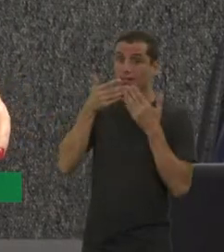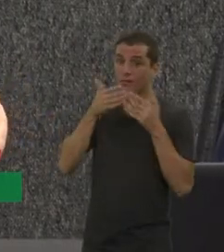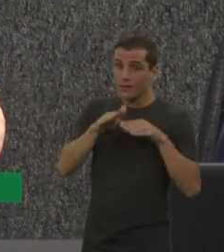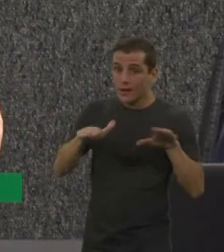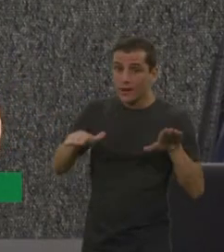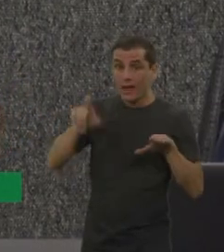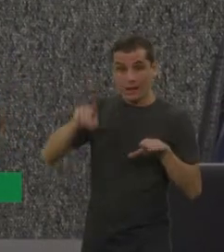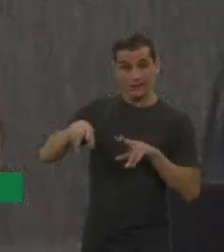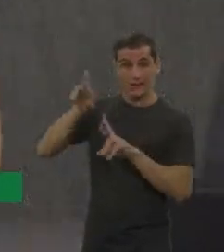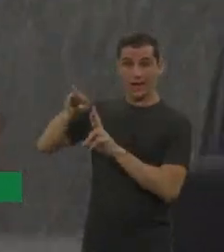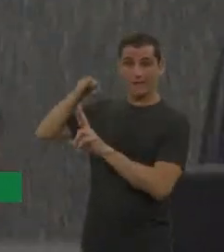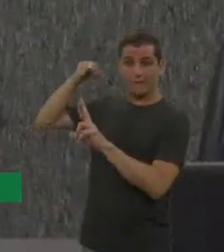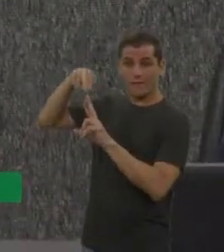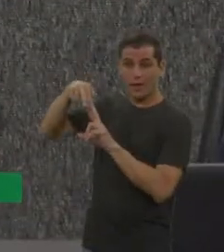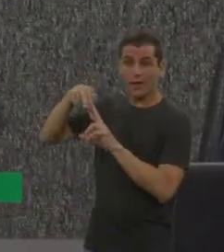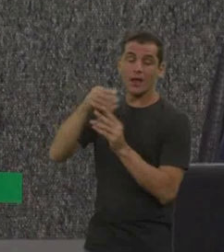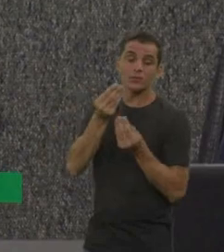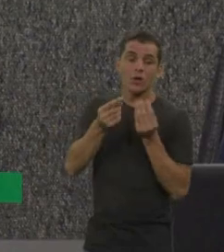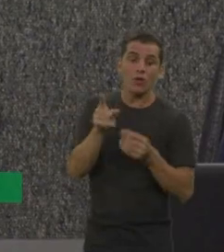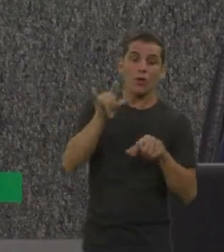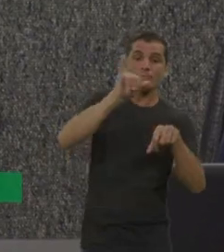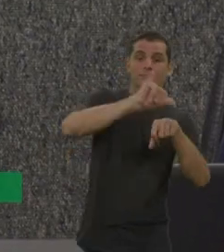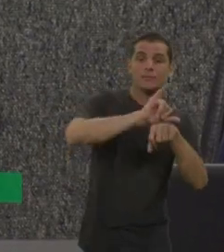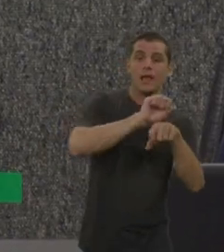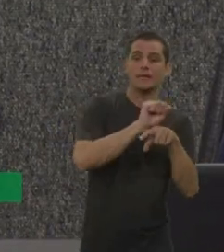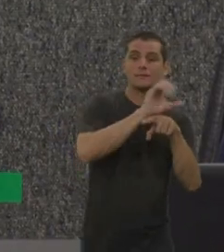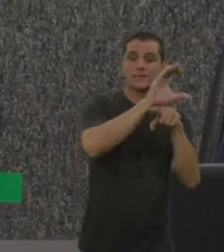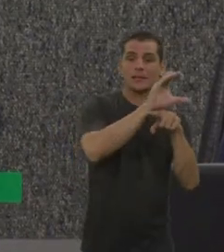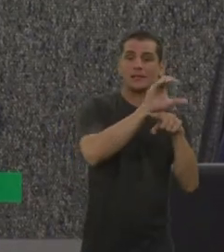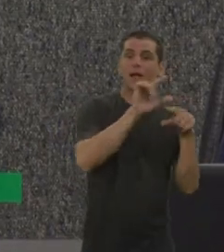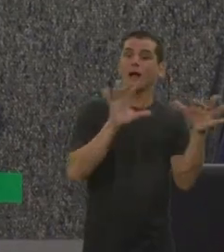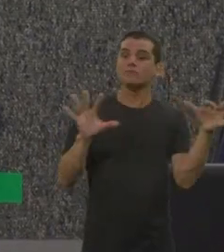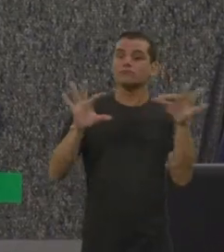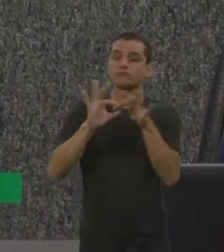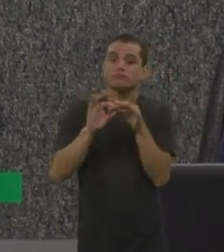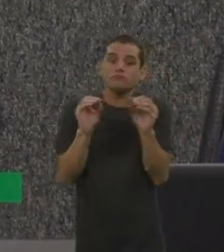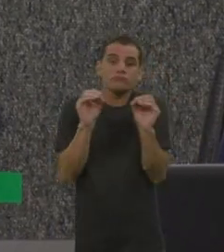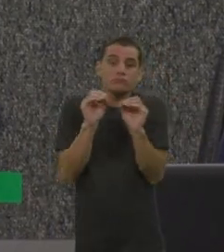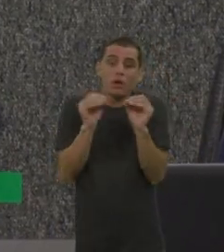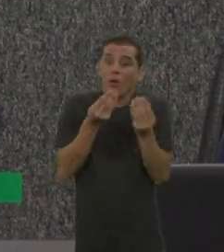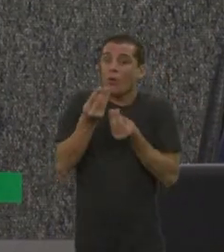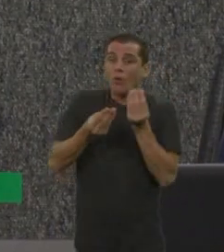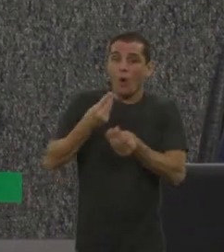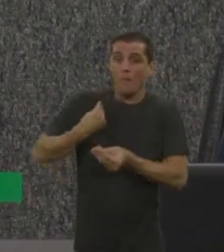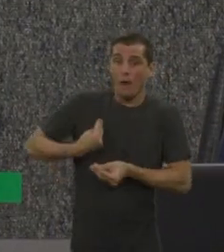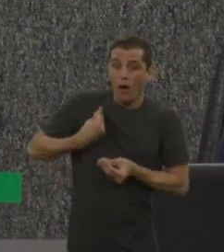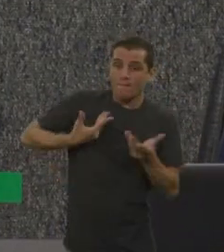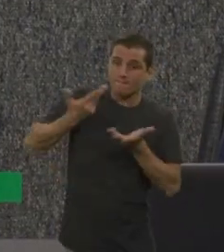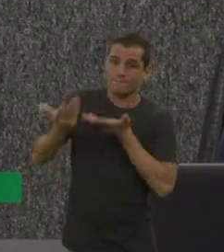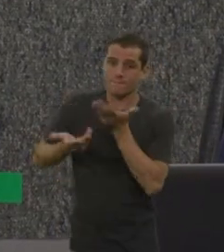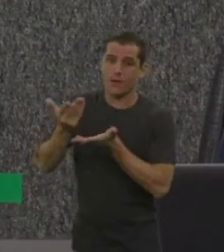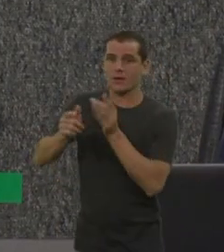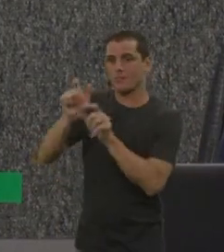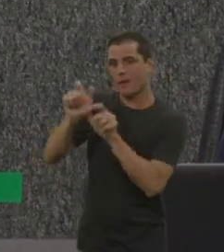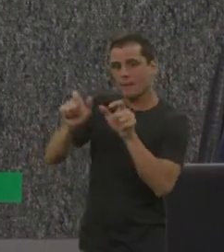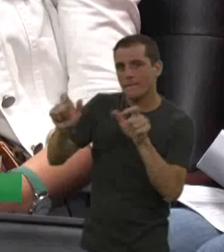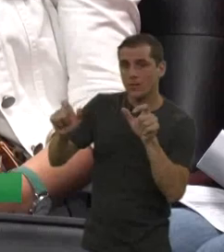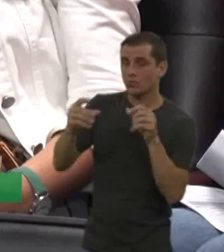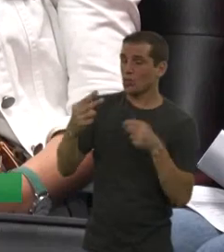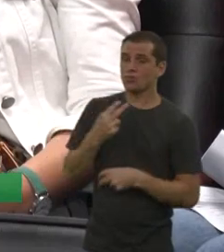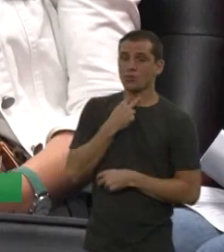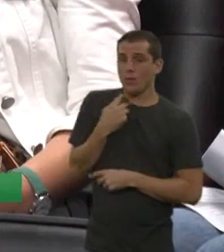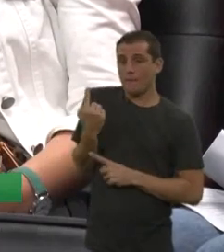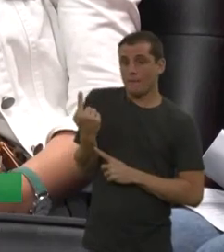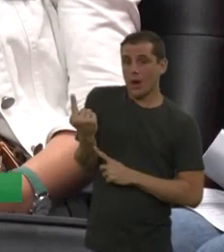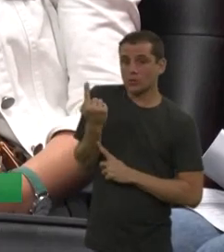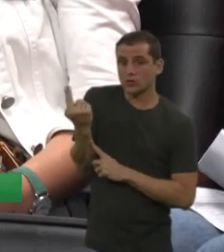de reabilitação continuar vivendo, e essa foi a primeira demanda que nós pedimos ao doutor Marcelo, isolado